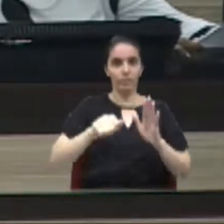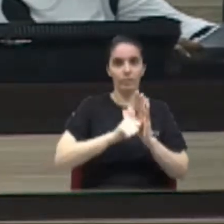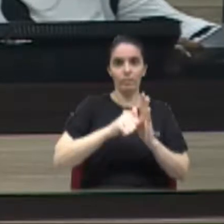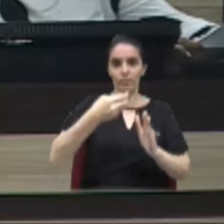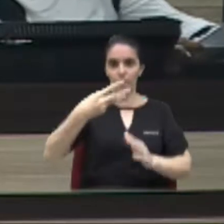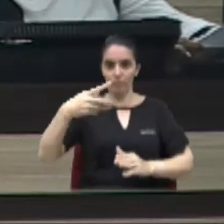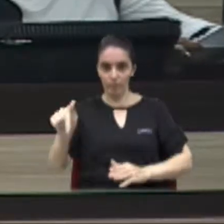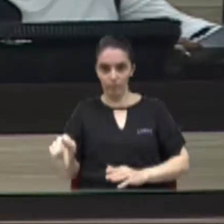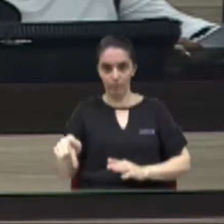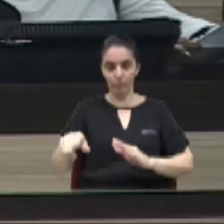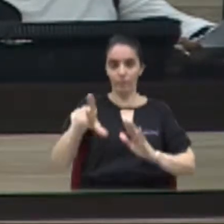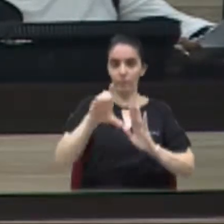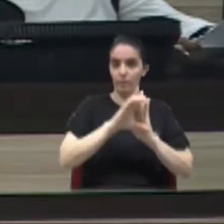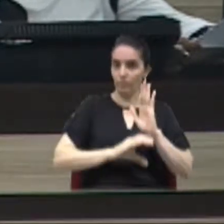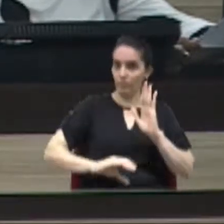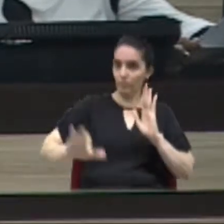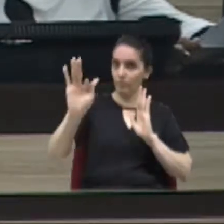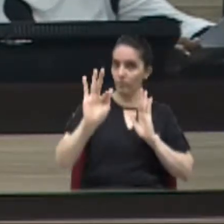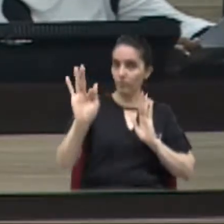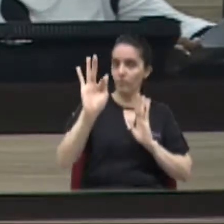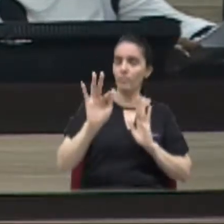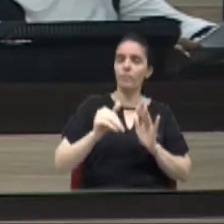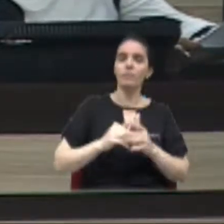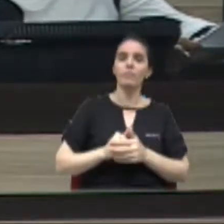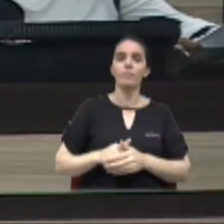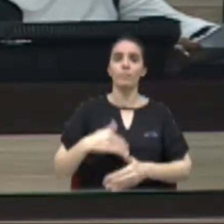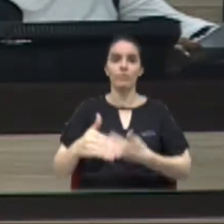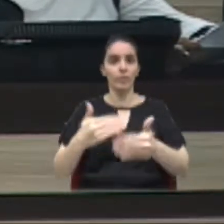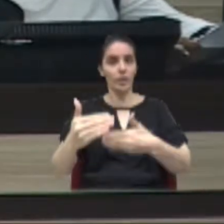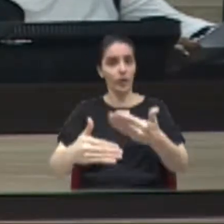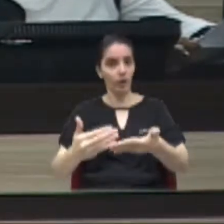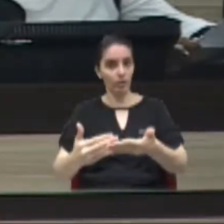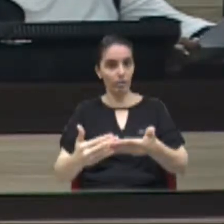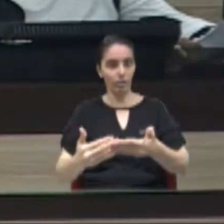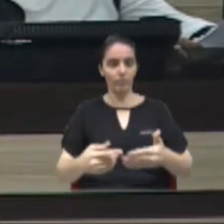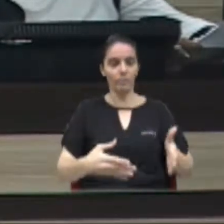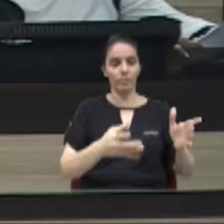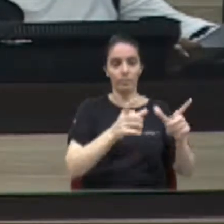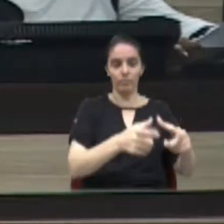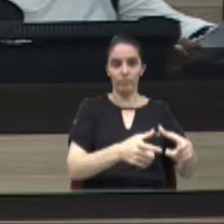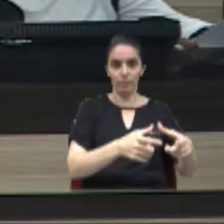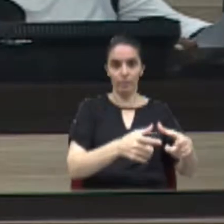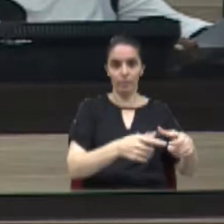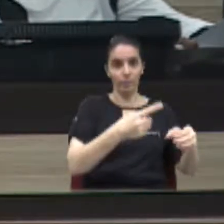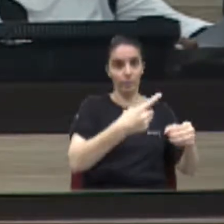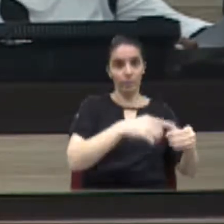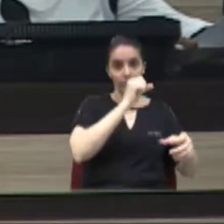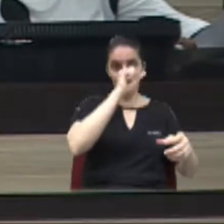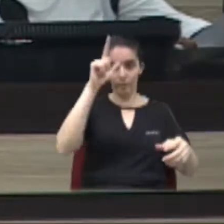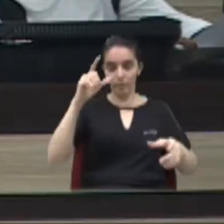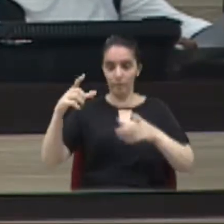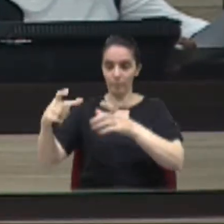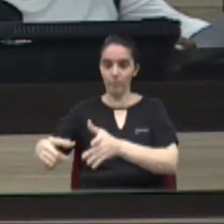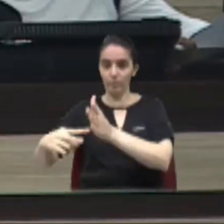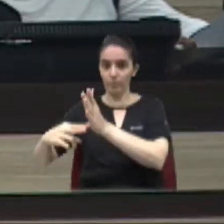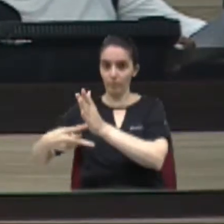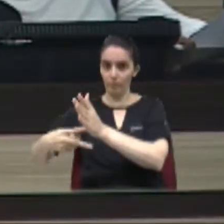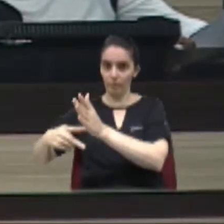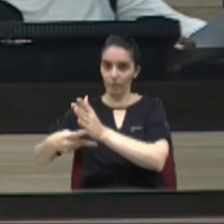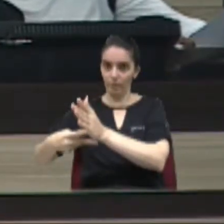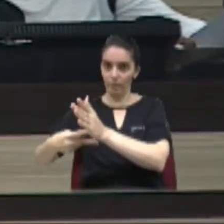37 da Constituição Federal e das demais previsões constantes do termo de acordo firmado entre o município de Limeira e o Sindicato dos Funcionários